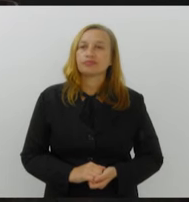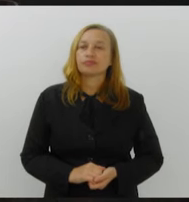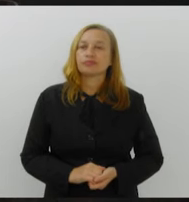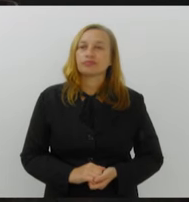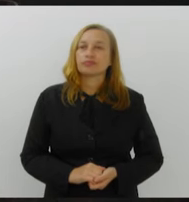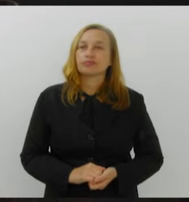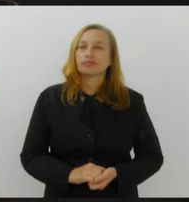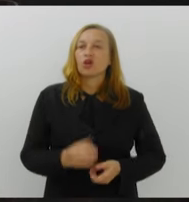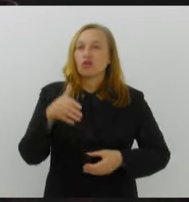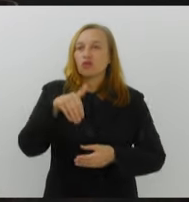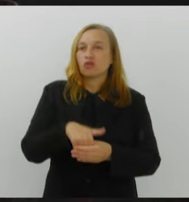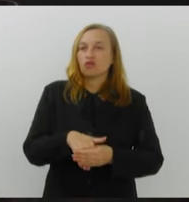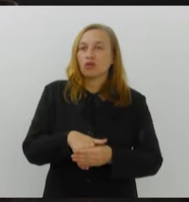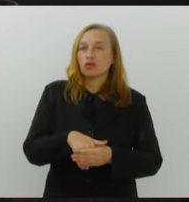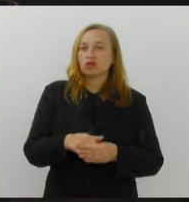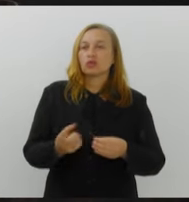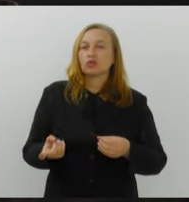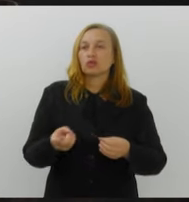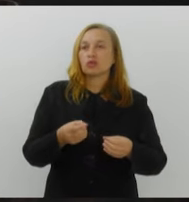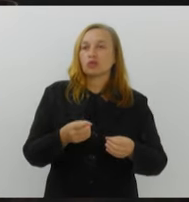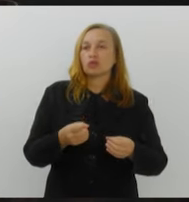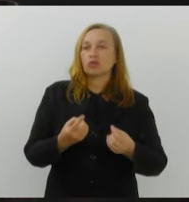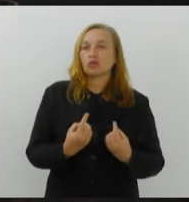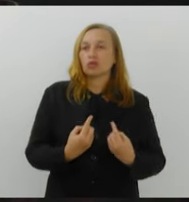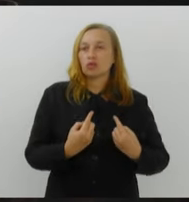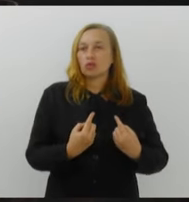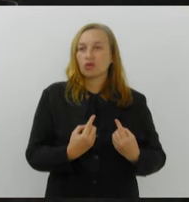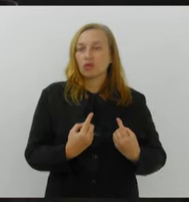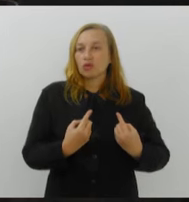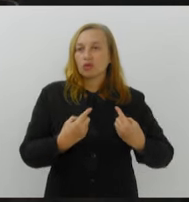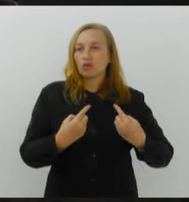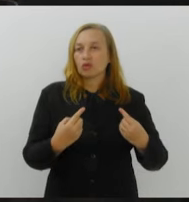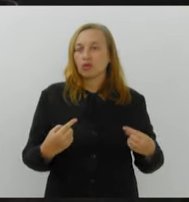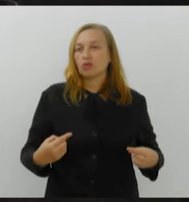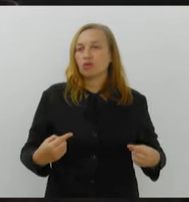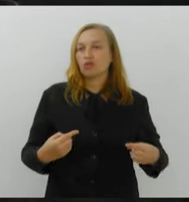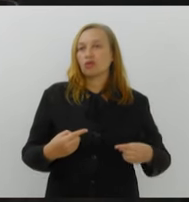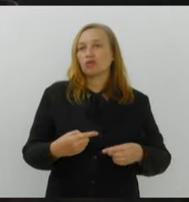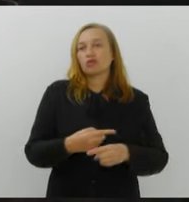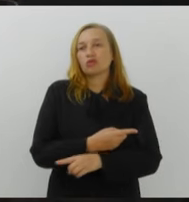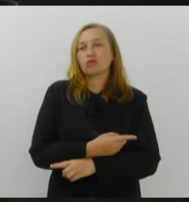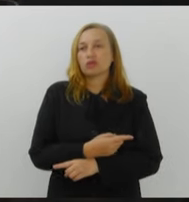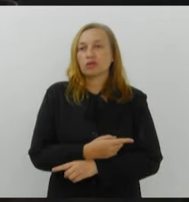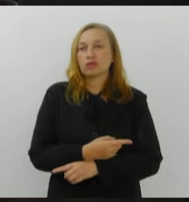Voto contrário da bancada do PSOL. Voto contrário consignado da bancada do PSOL.